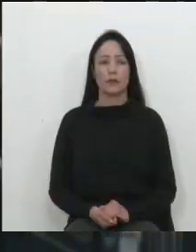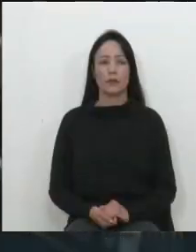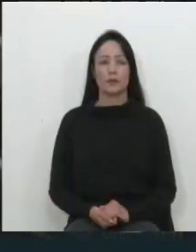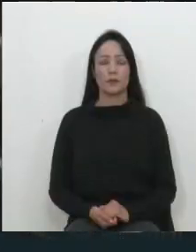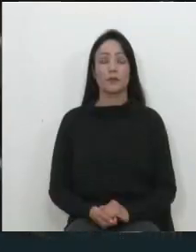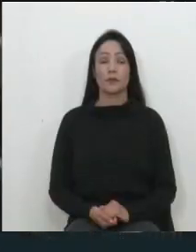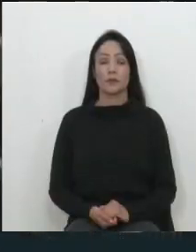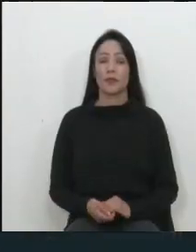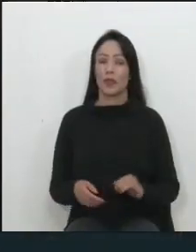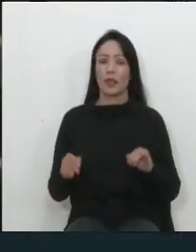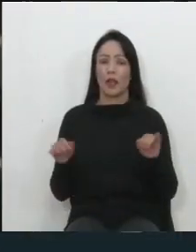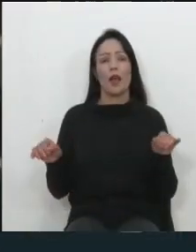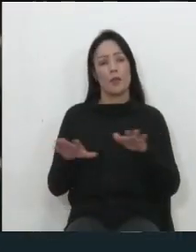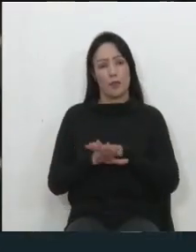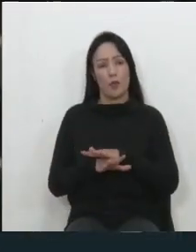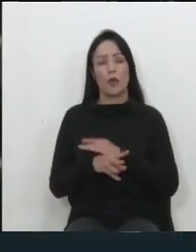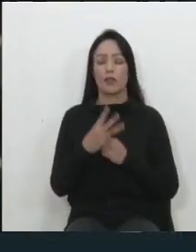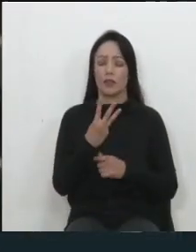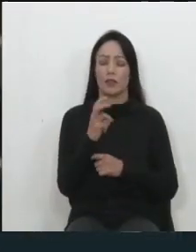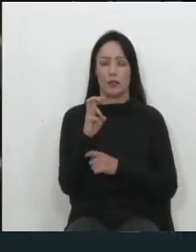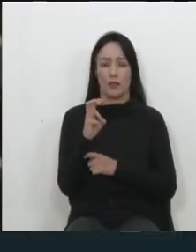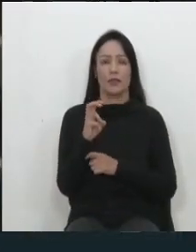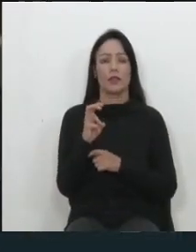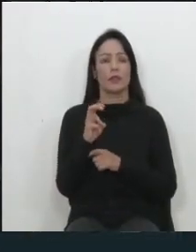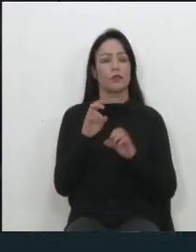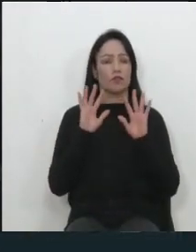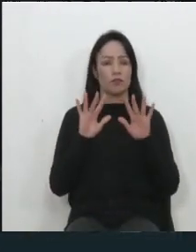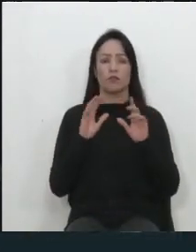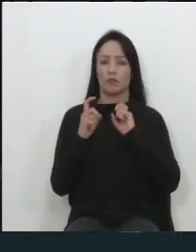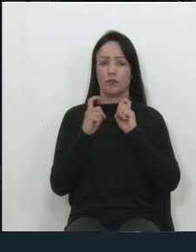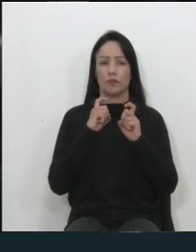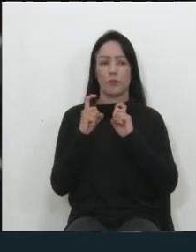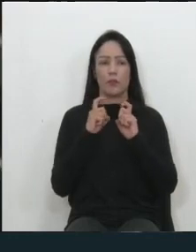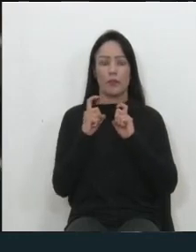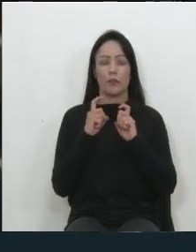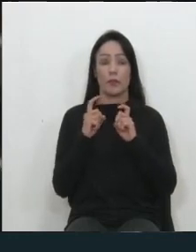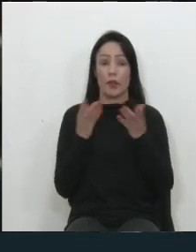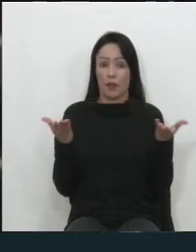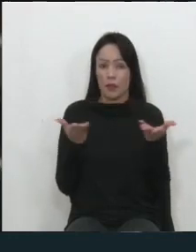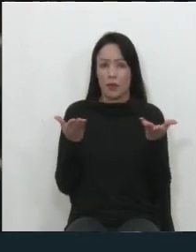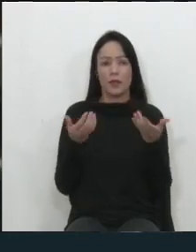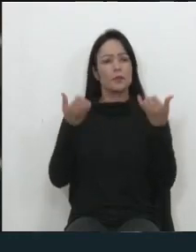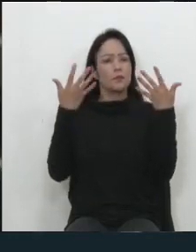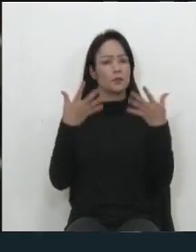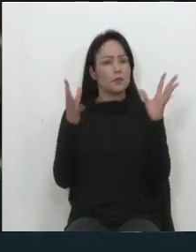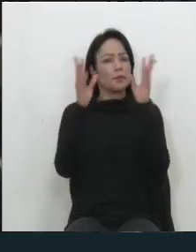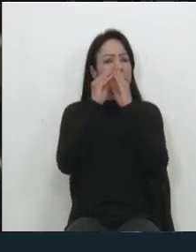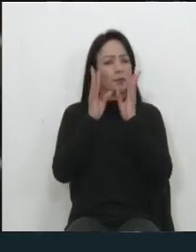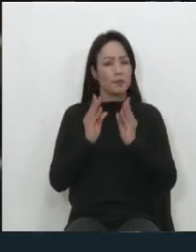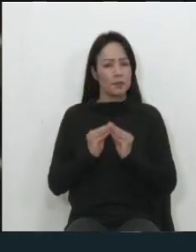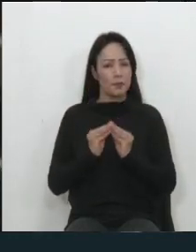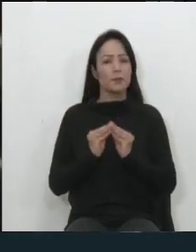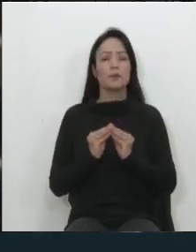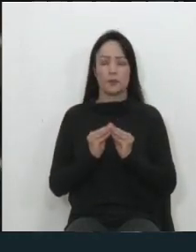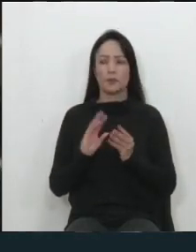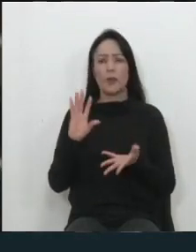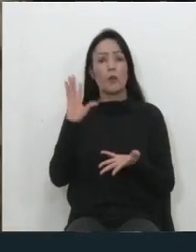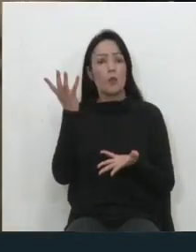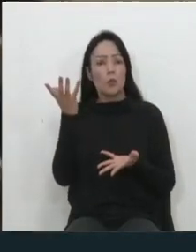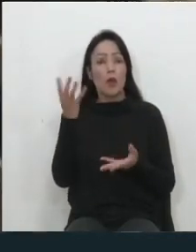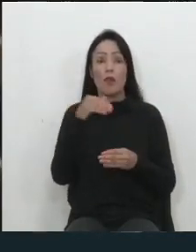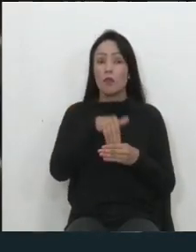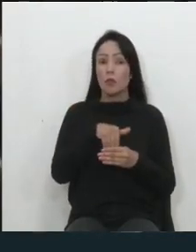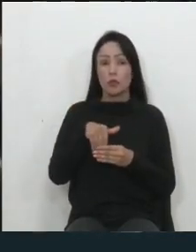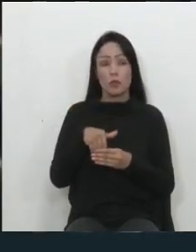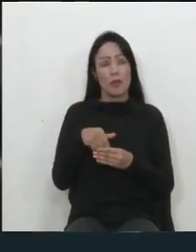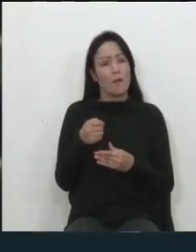Olha, encerrada, portanto, aí a 35ª sessão ordinária, a gente vem aqui passar para você um resumo do que aconteceu, né? As votações foram muito